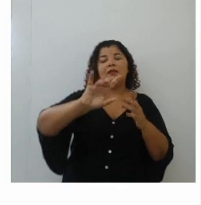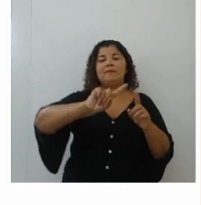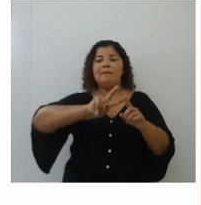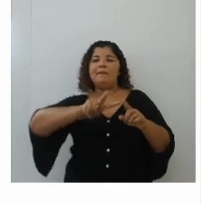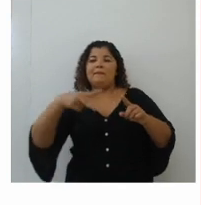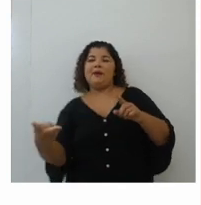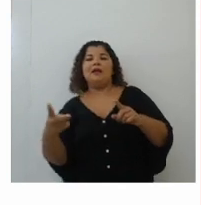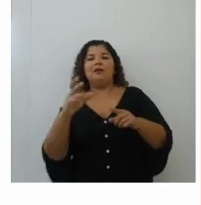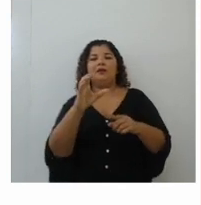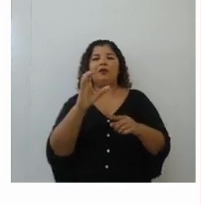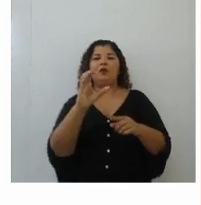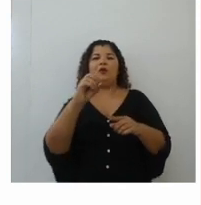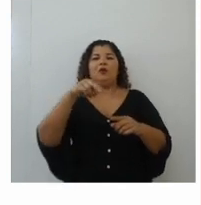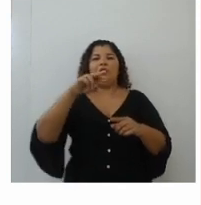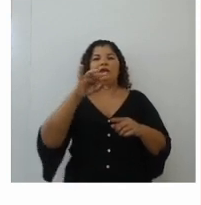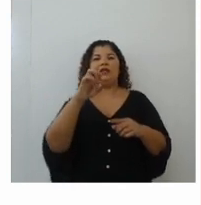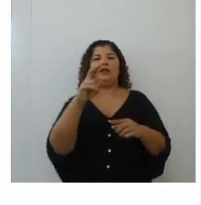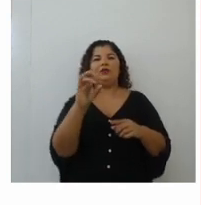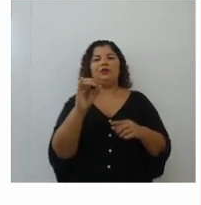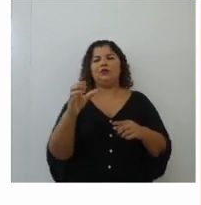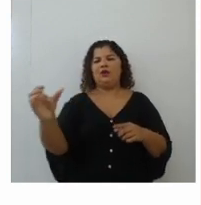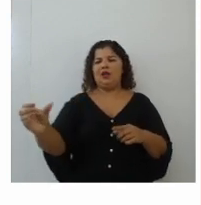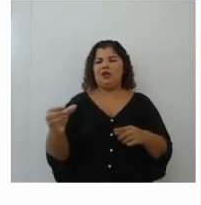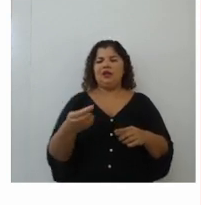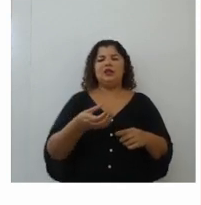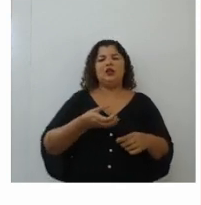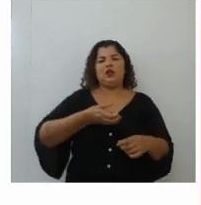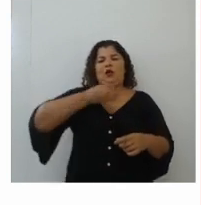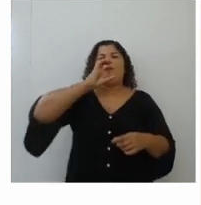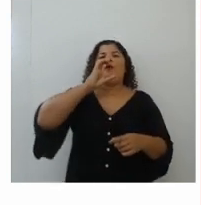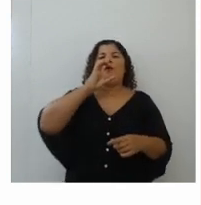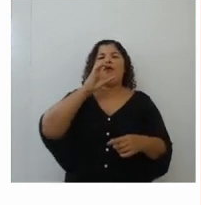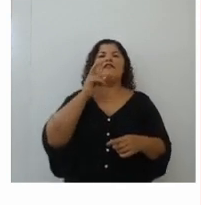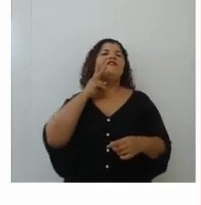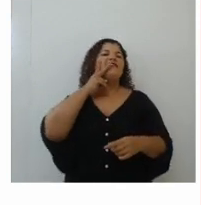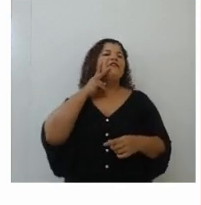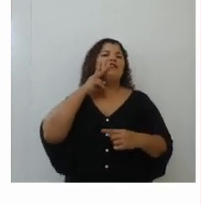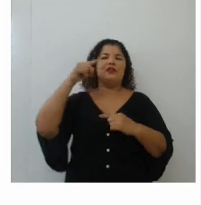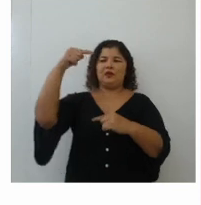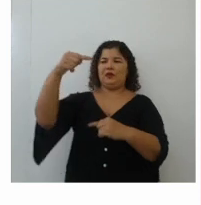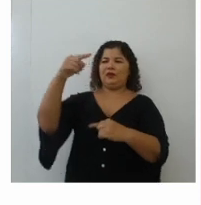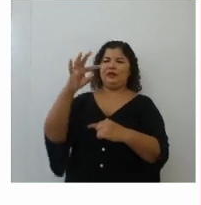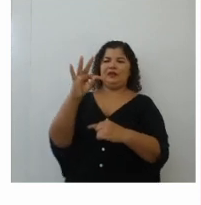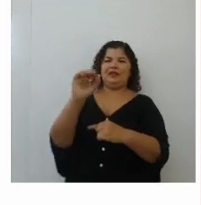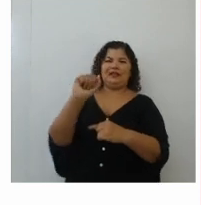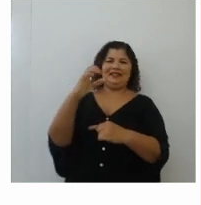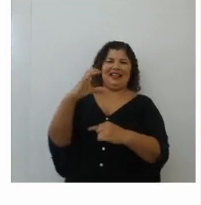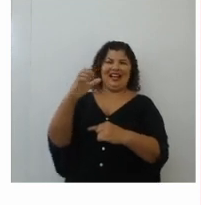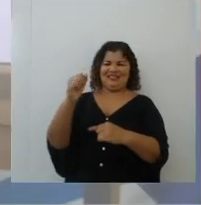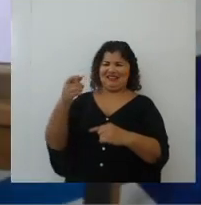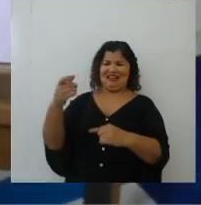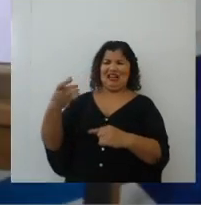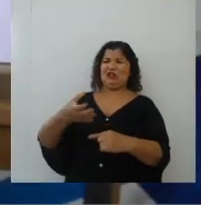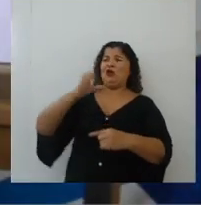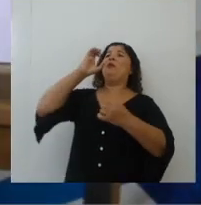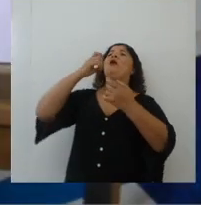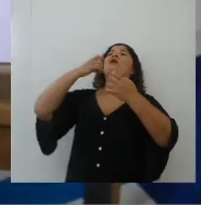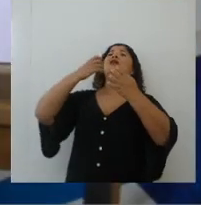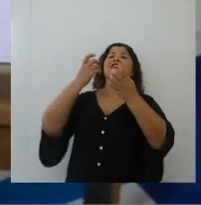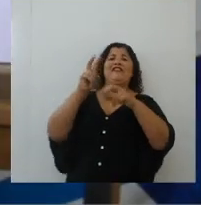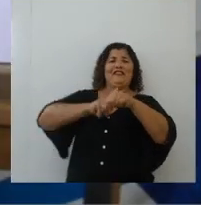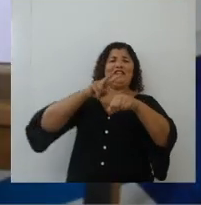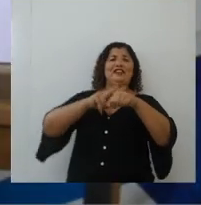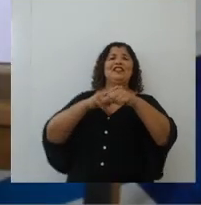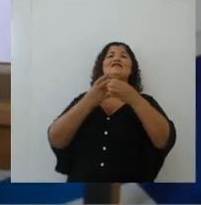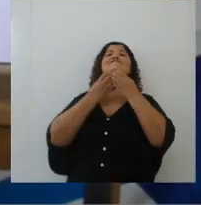Olha lá, tomou uma taça de vinho. Não. Na verdade, ele não tomou a taça, vai cortar a boca todinha, né? Na verdade,